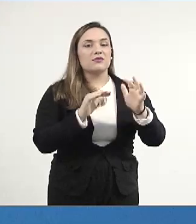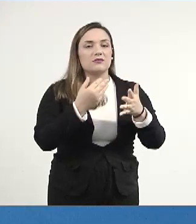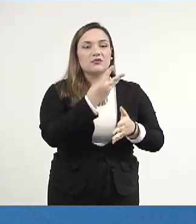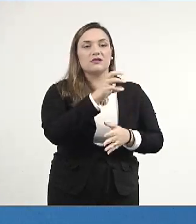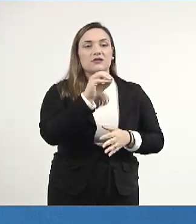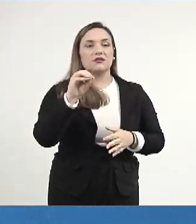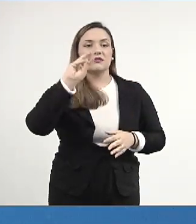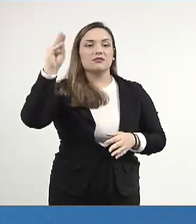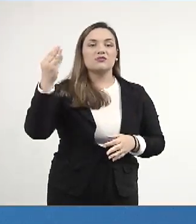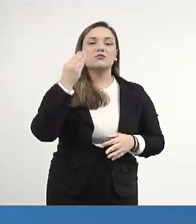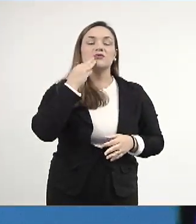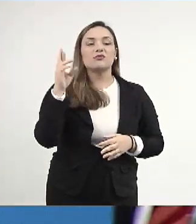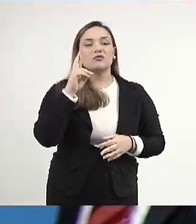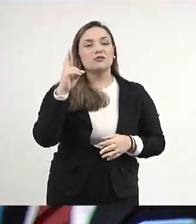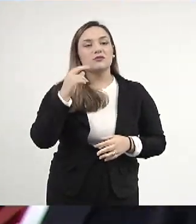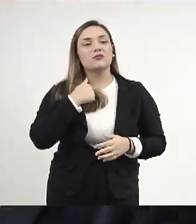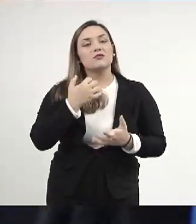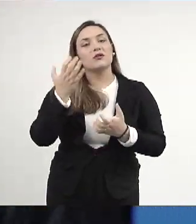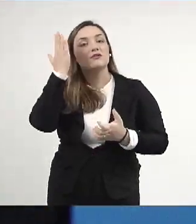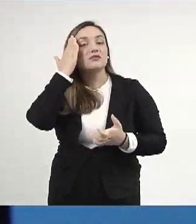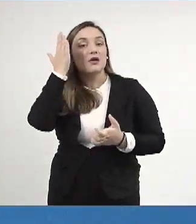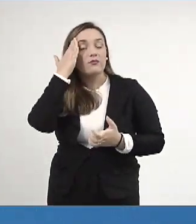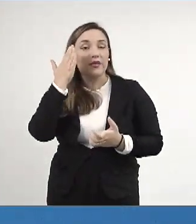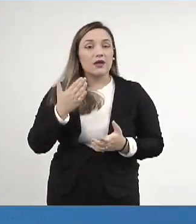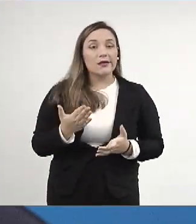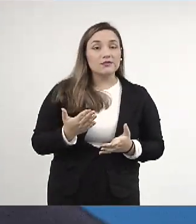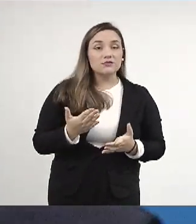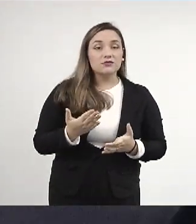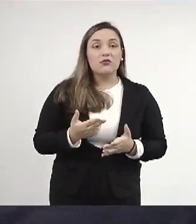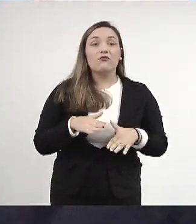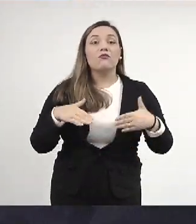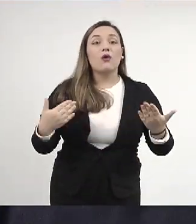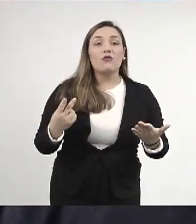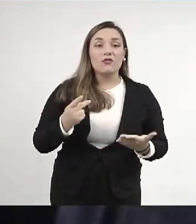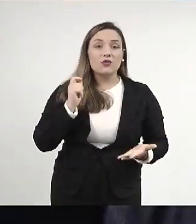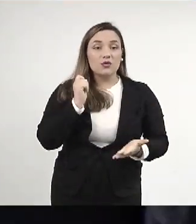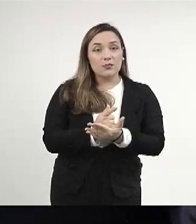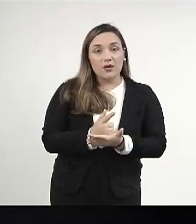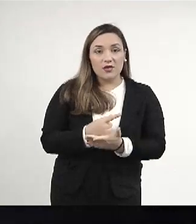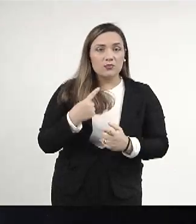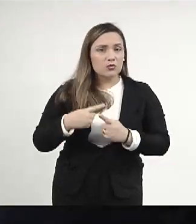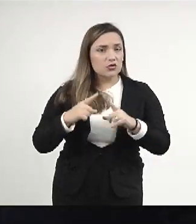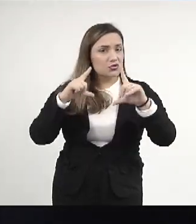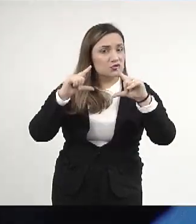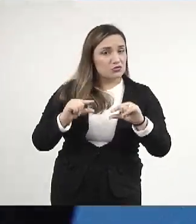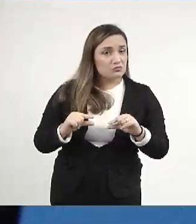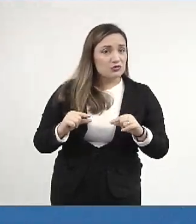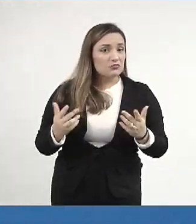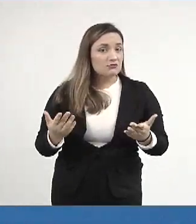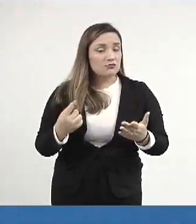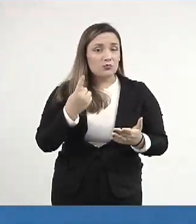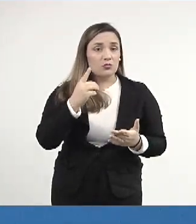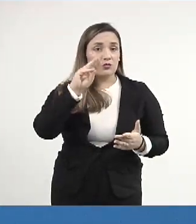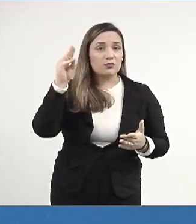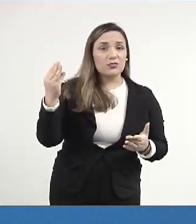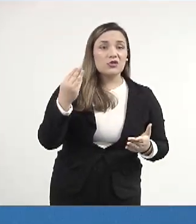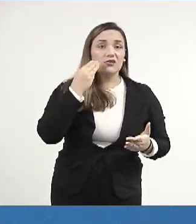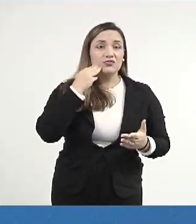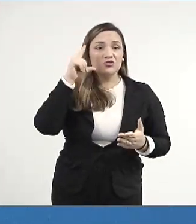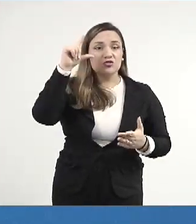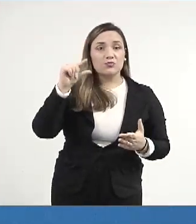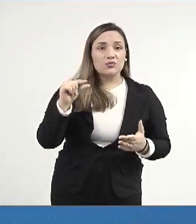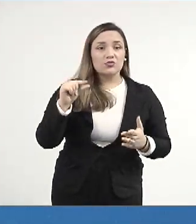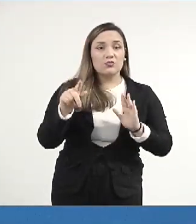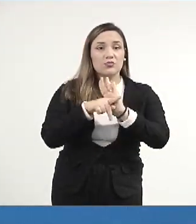com essa folha, os nomes e o porquê, senhor presidente, que diminuiu um milhão e meio da